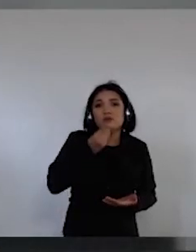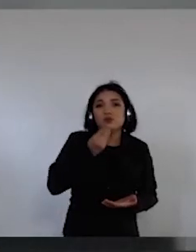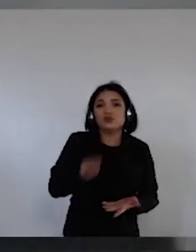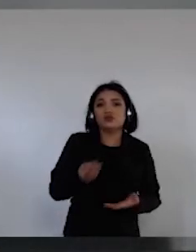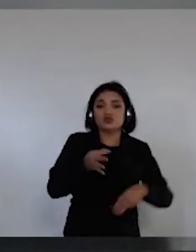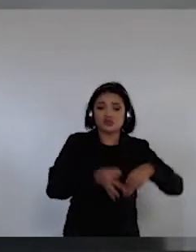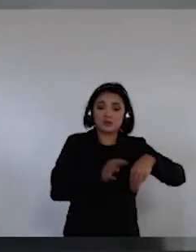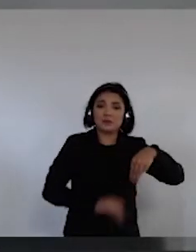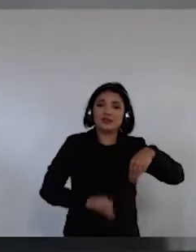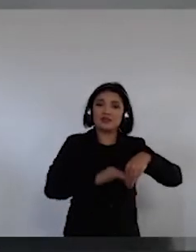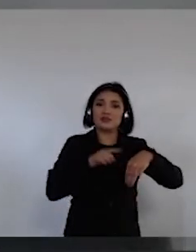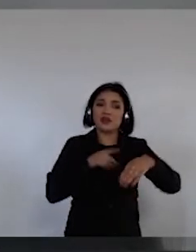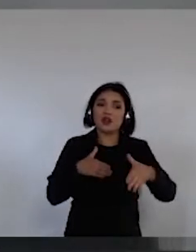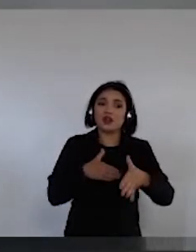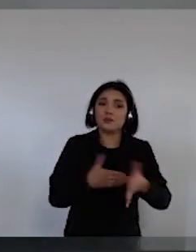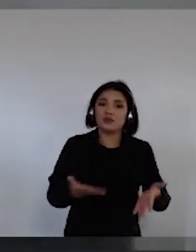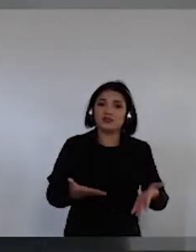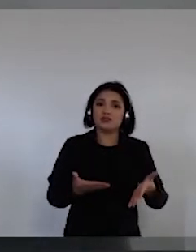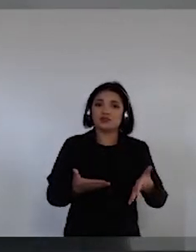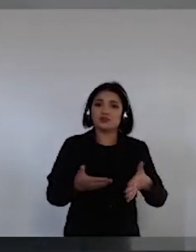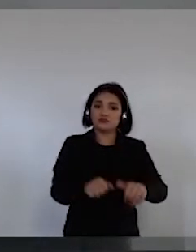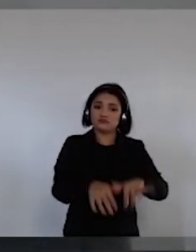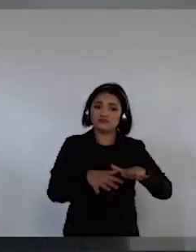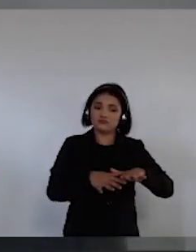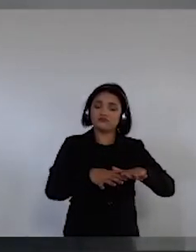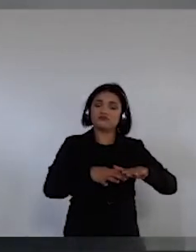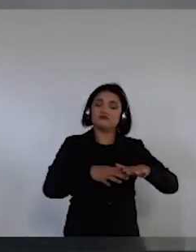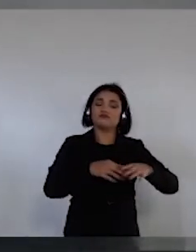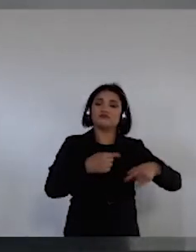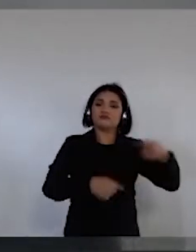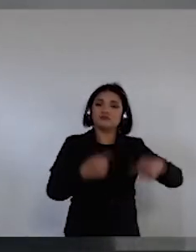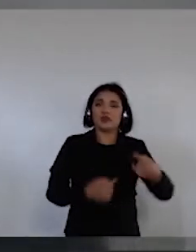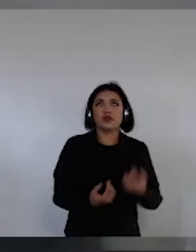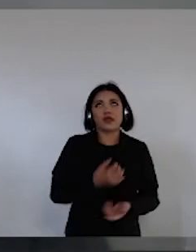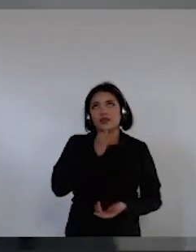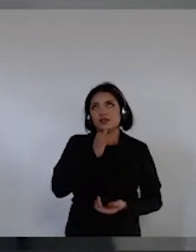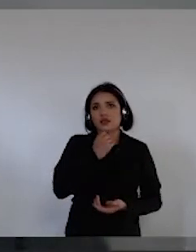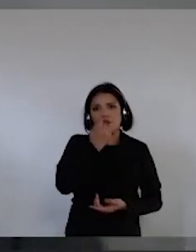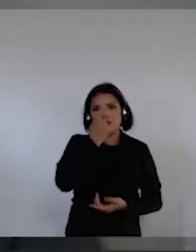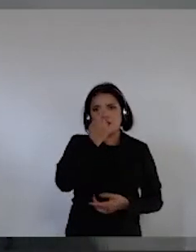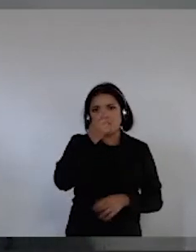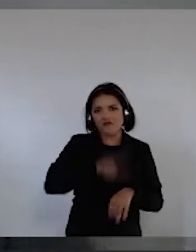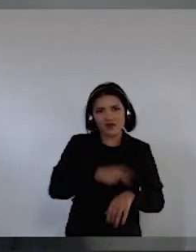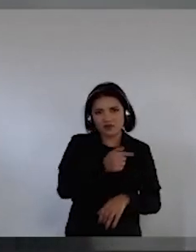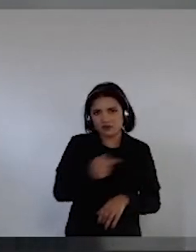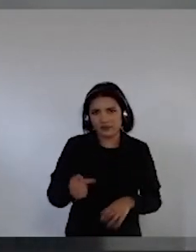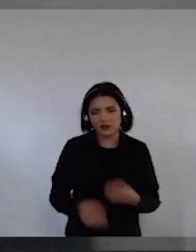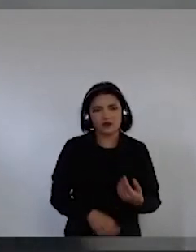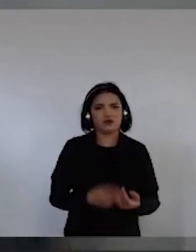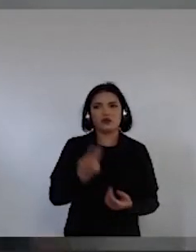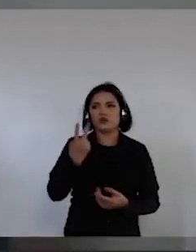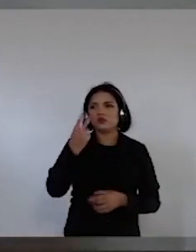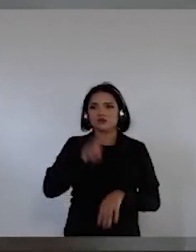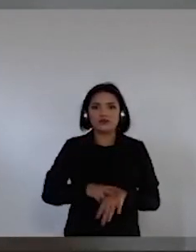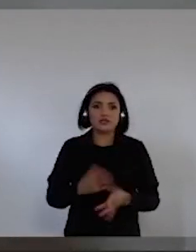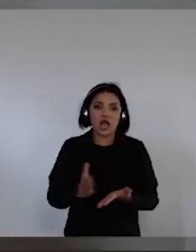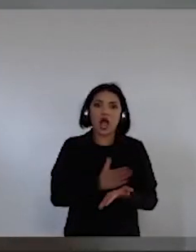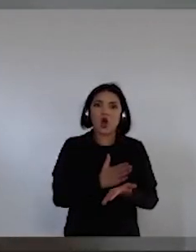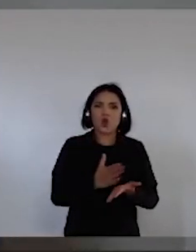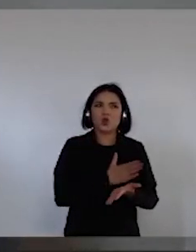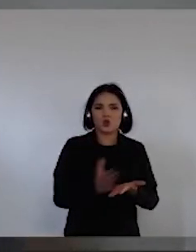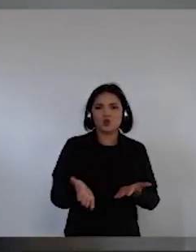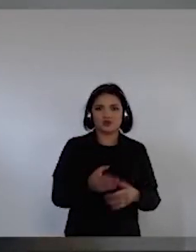algumas faculdades, né, algum poder de tomar deliberações, mas sempre submetidas ao controle do